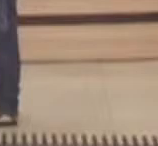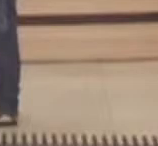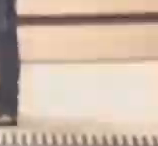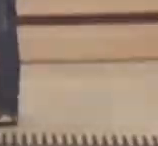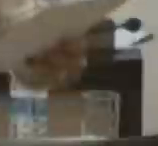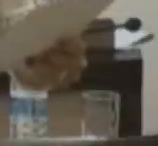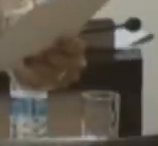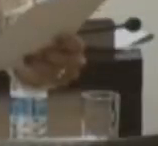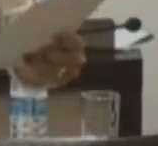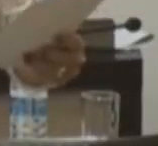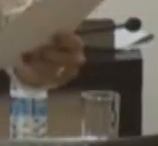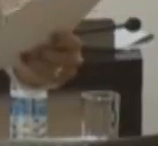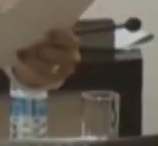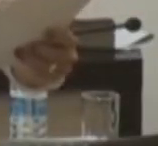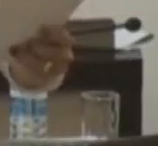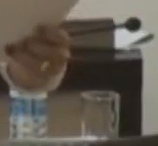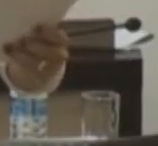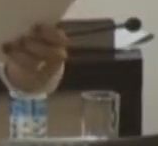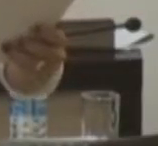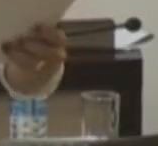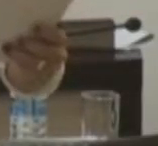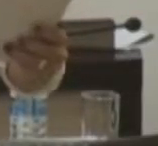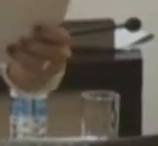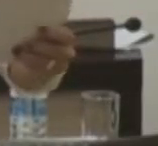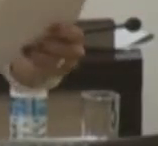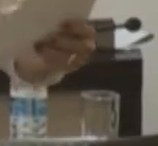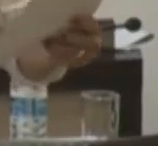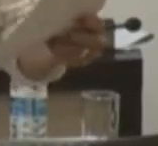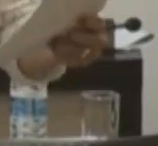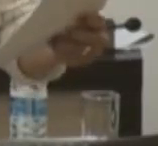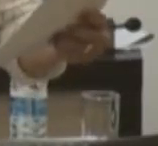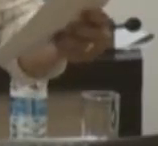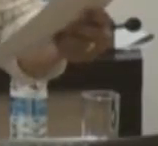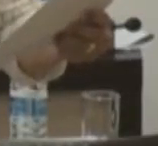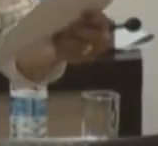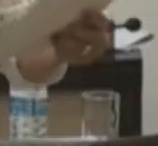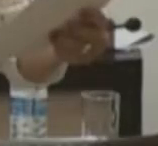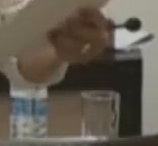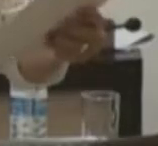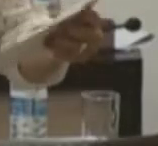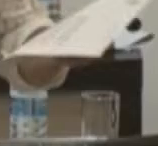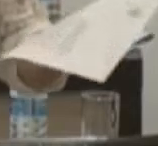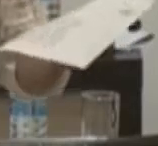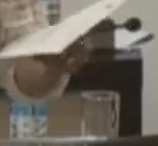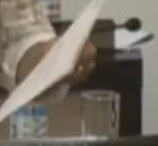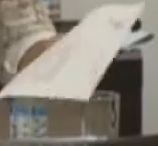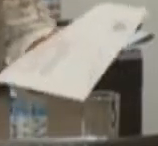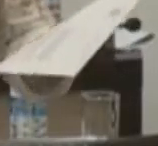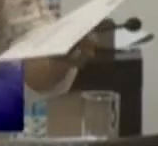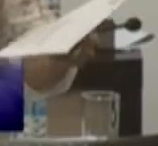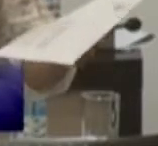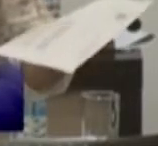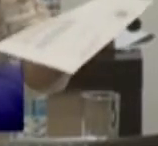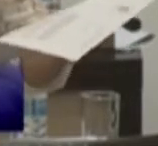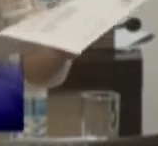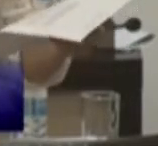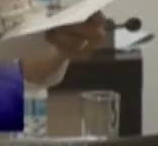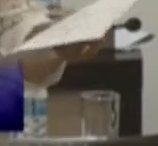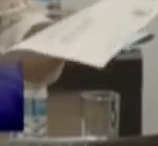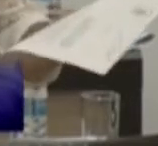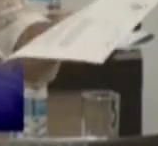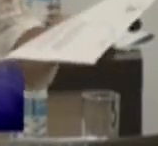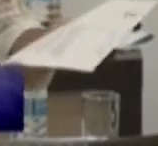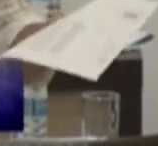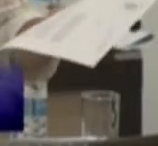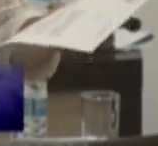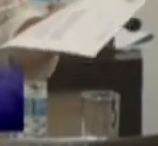de votar, na verdade é um prêmio de ações inclusivas para as pessoas com deficiência. O Centro